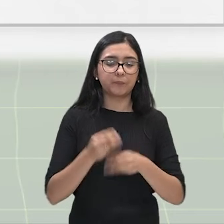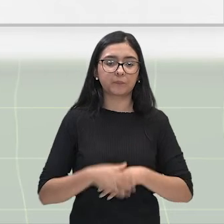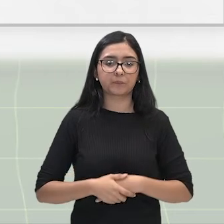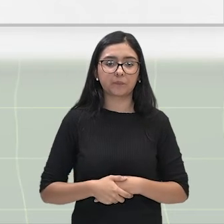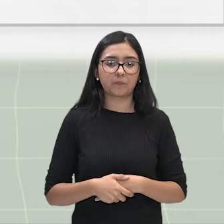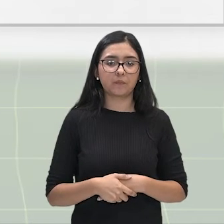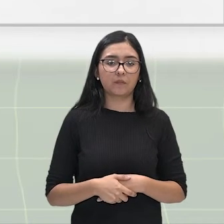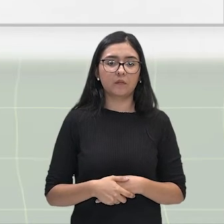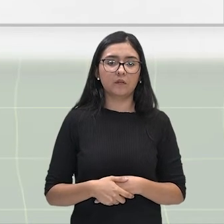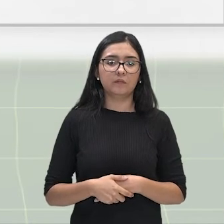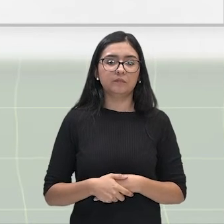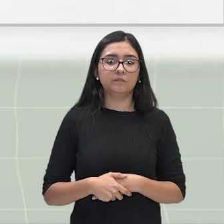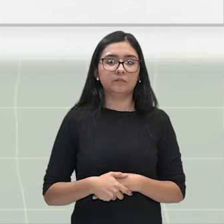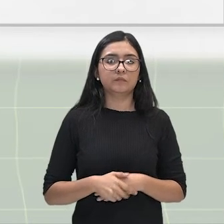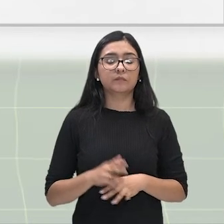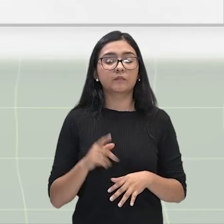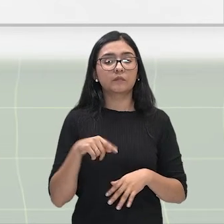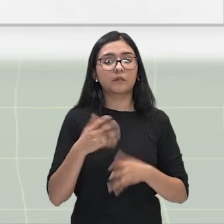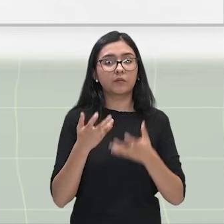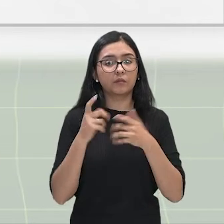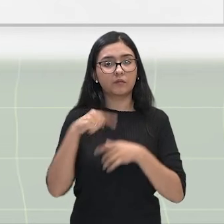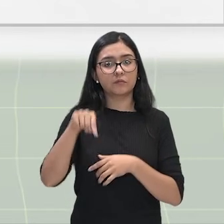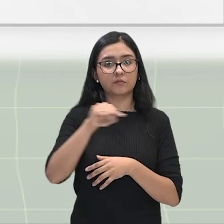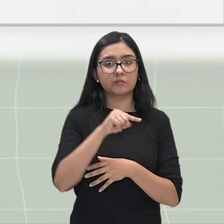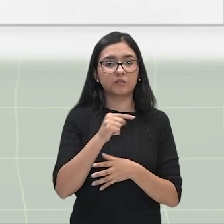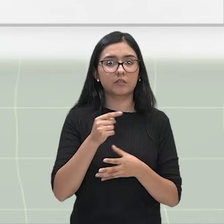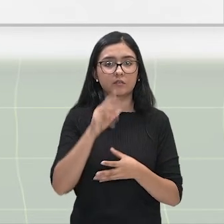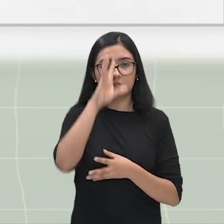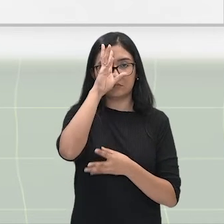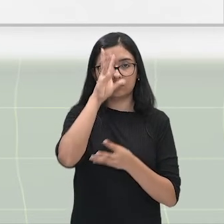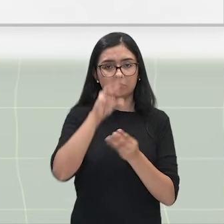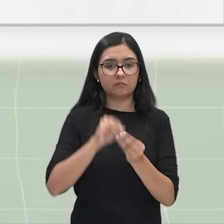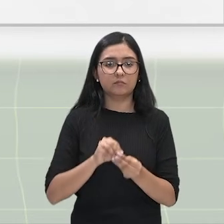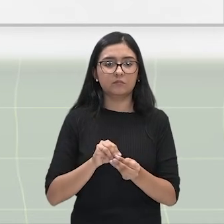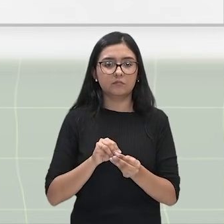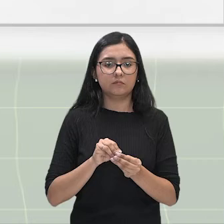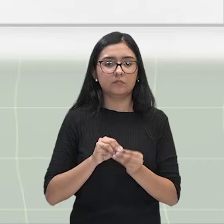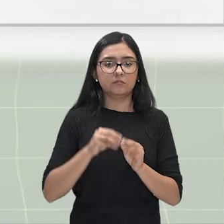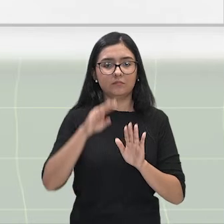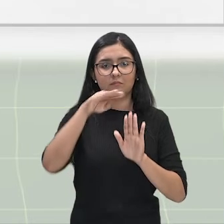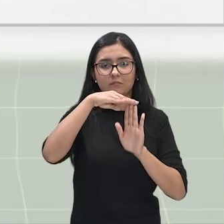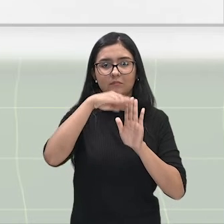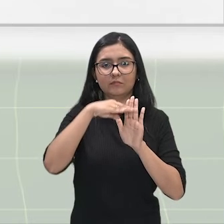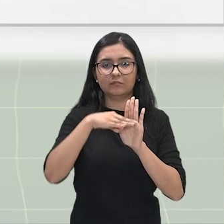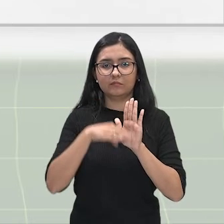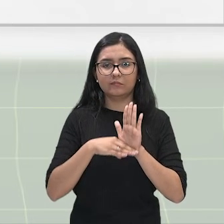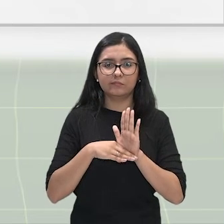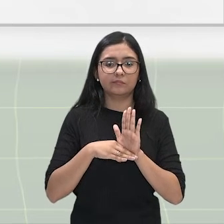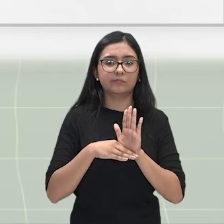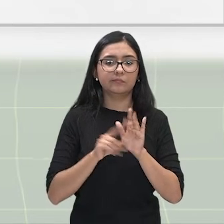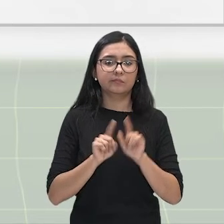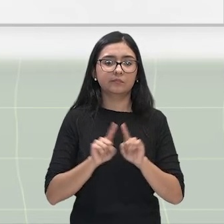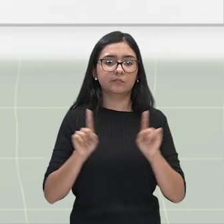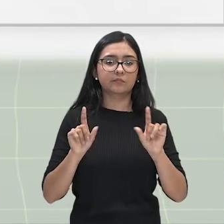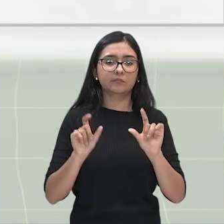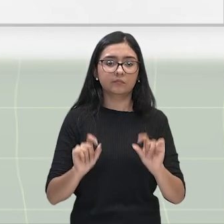eu quero que vocês compreendam, ele está separadinho aí,